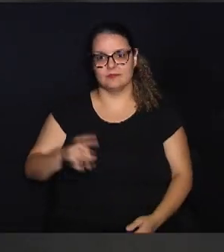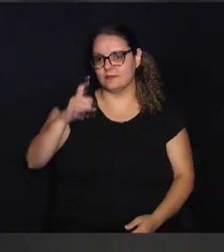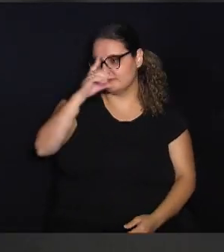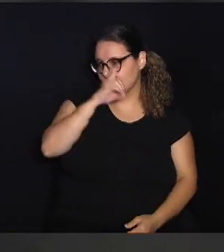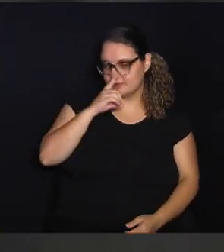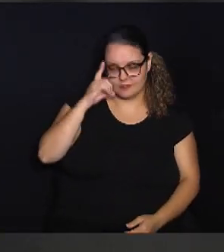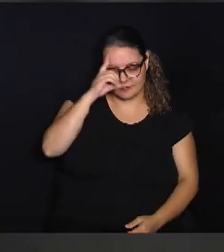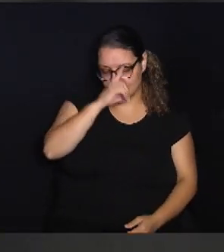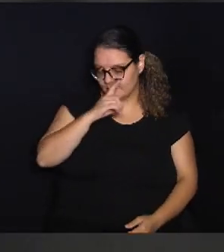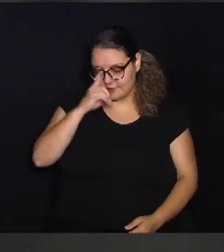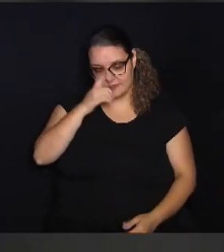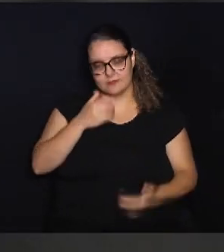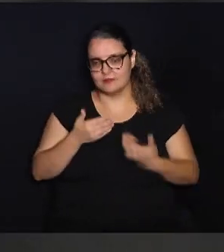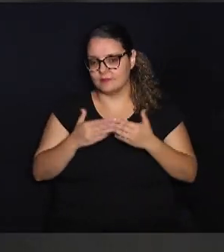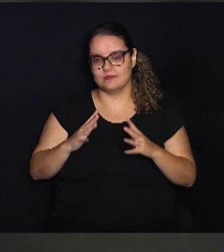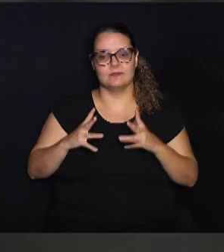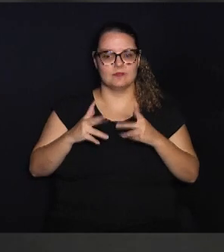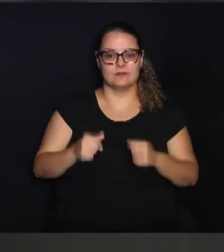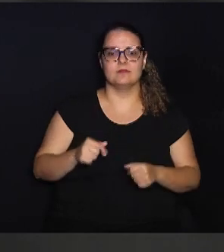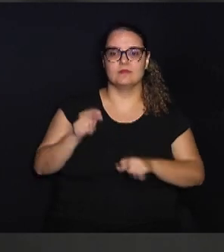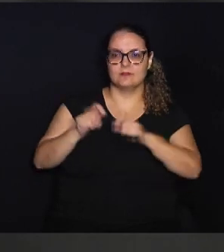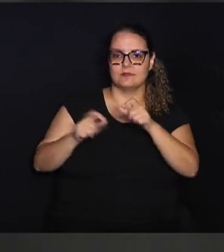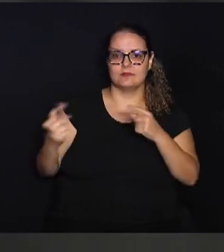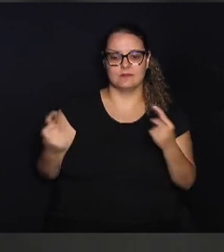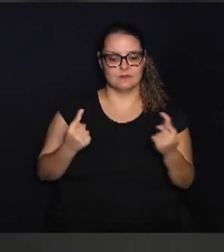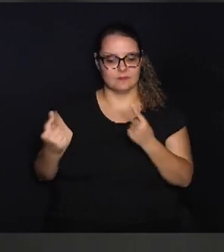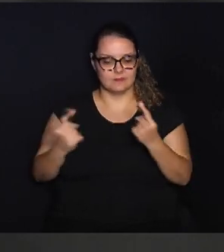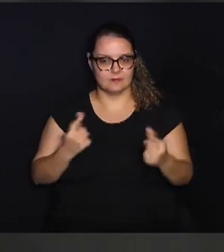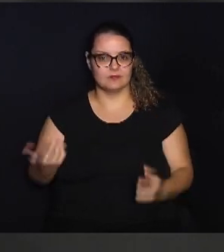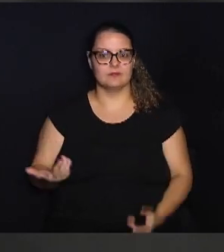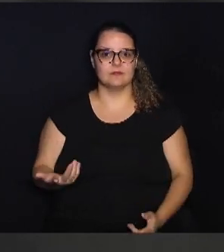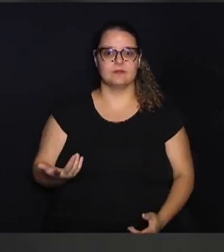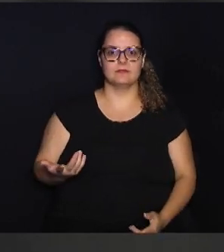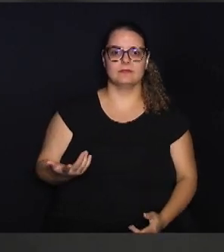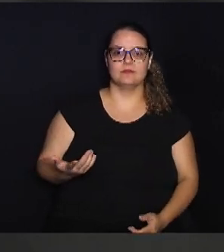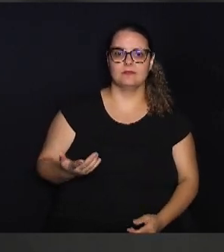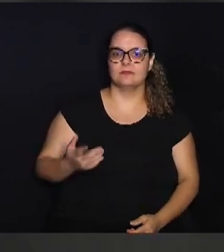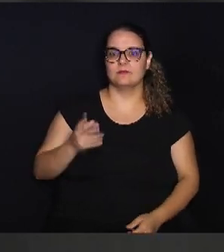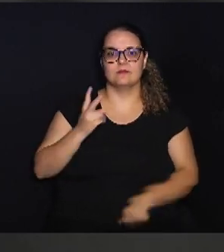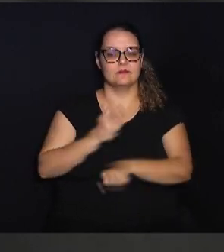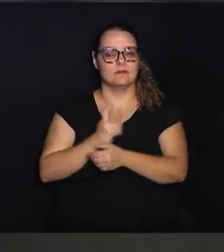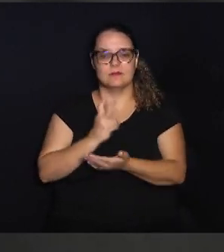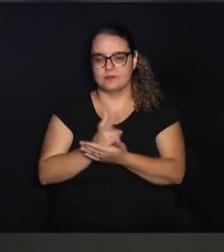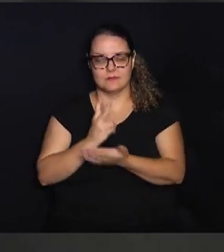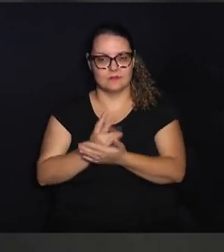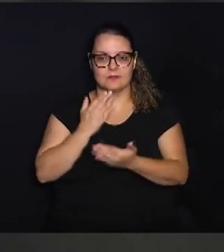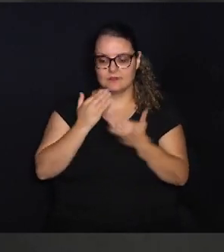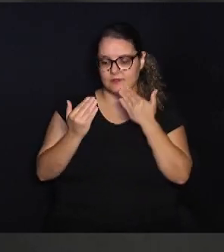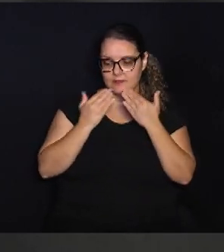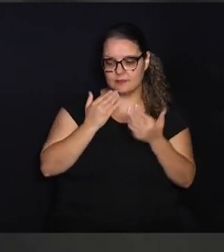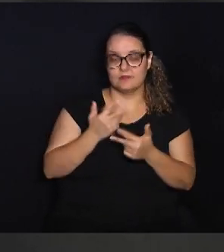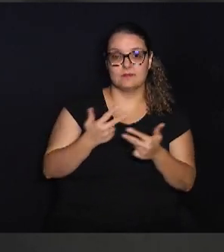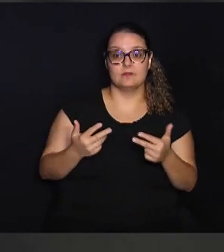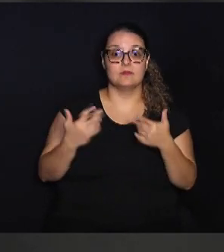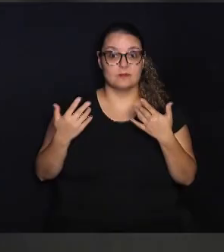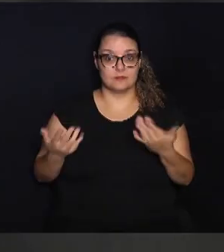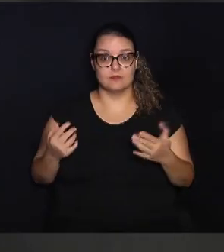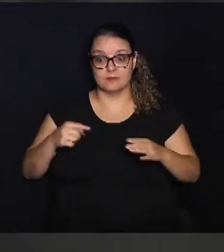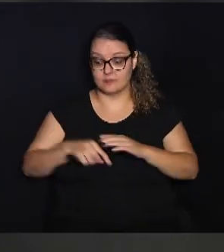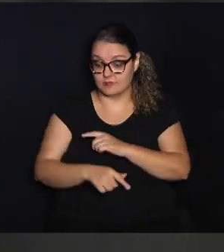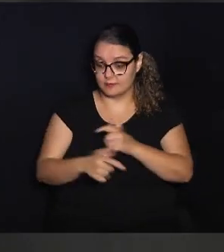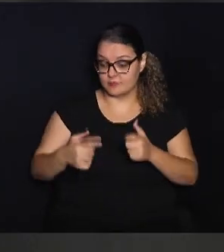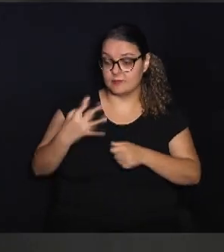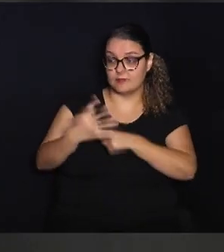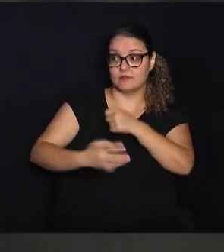domingo disponível para todo mundo e o pessoal está me exercitando o tempo todo e pedindo as coisas. Então, foi muito intenso esses